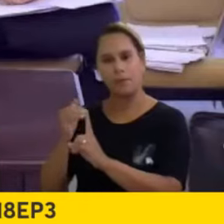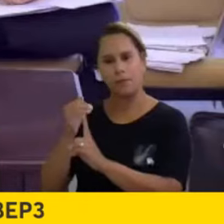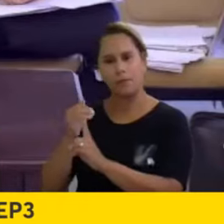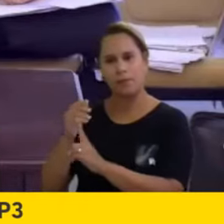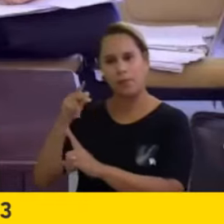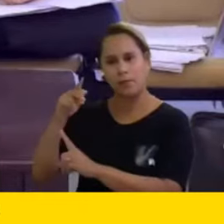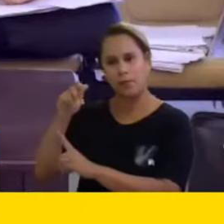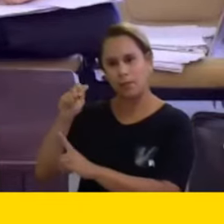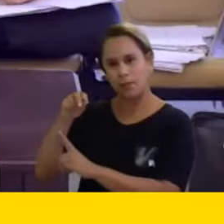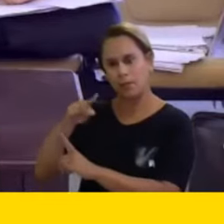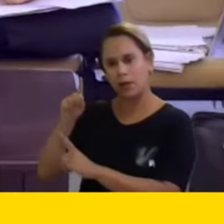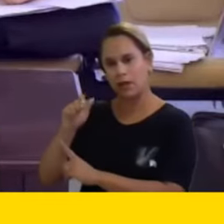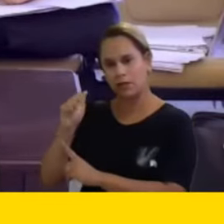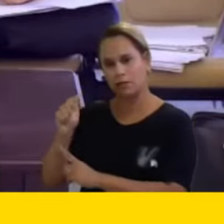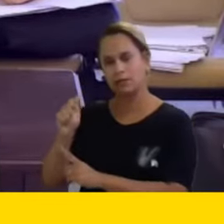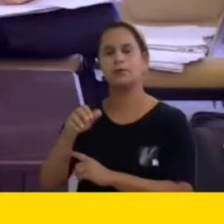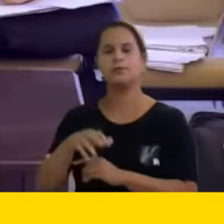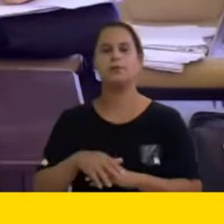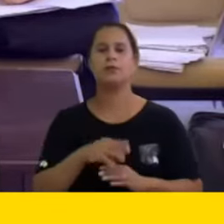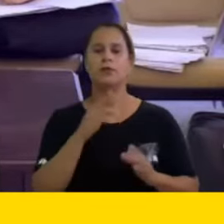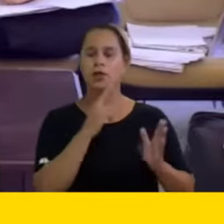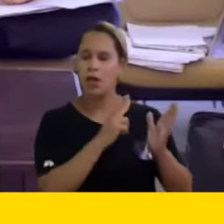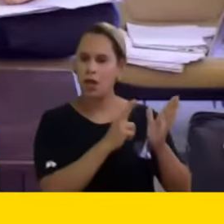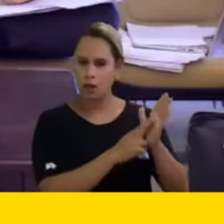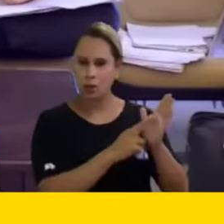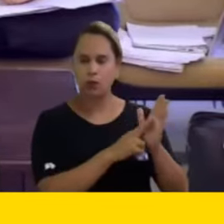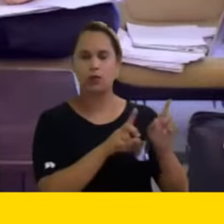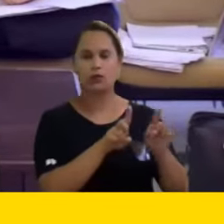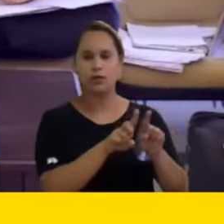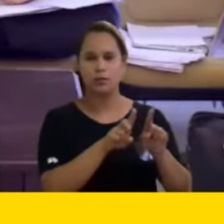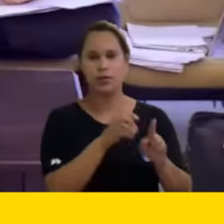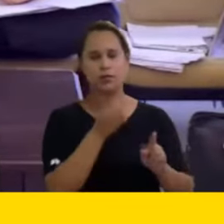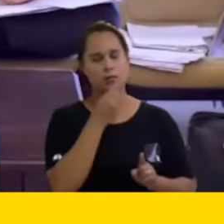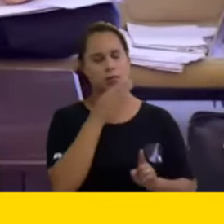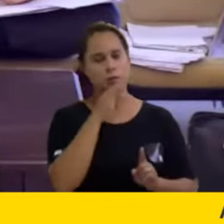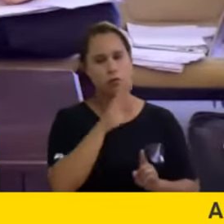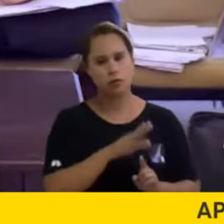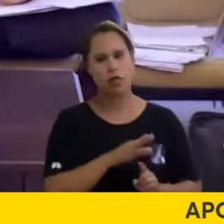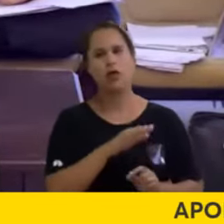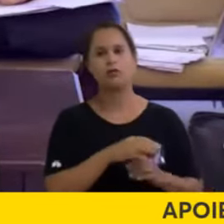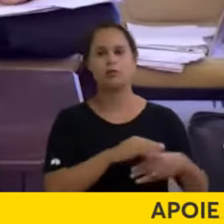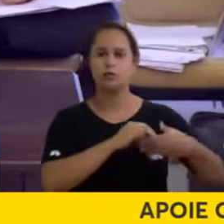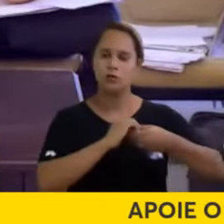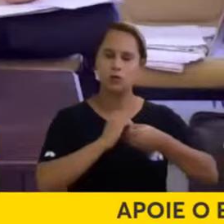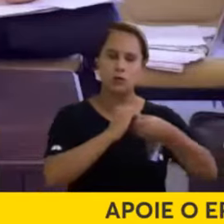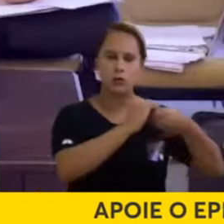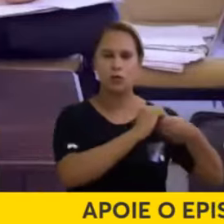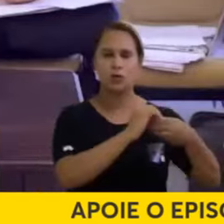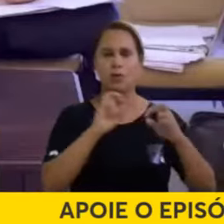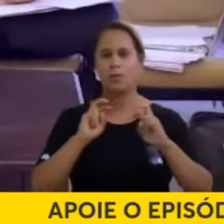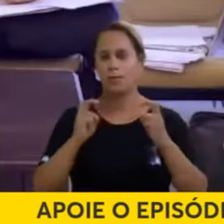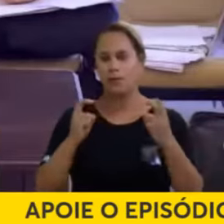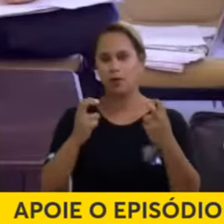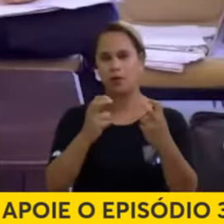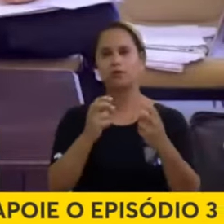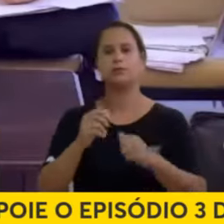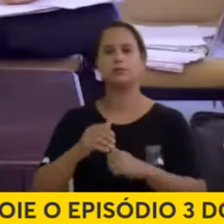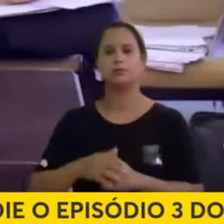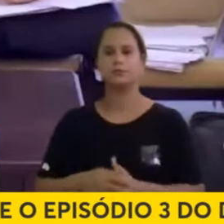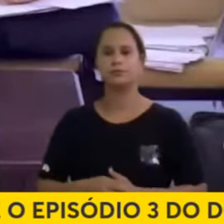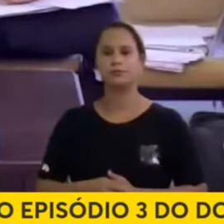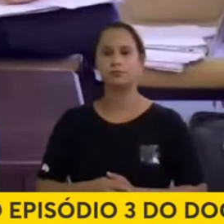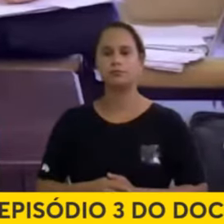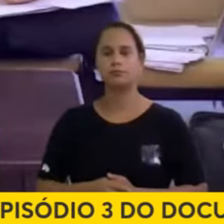relator Desembargador Luciano Carrasco falavinha Souza na pessoa de quem cumprimenta os demais membros dessa corte excelentíssimo